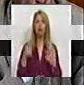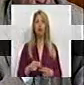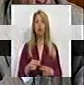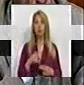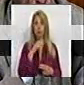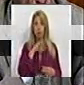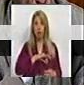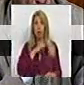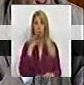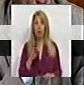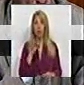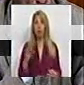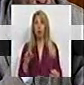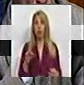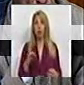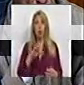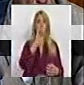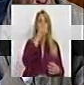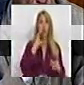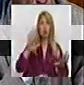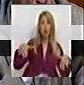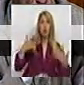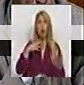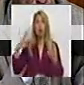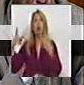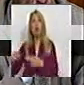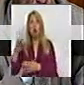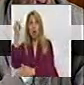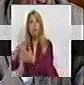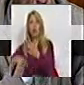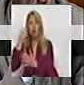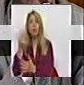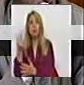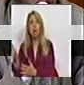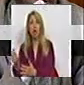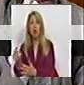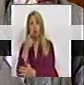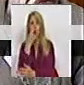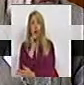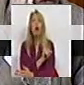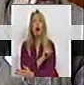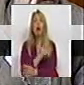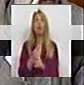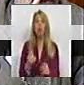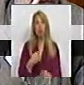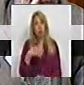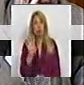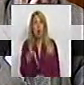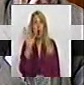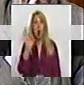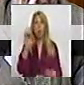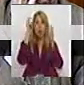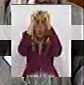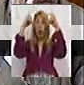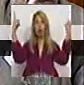das famílias em vez de cortar nos impostos especiais? Por uma opção ideológica.